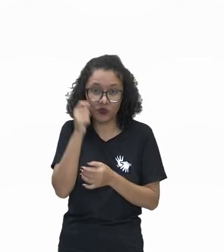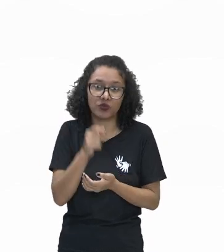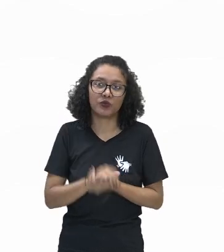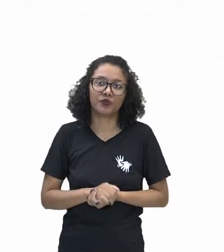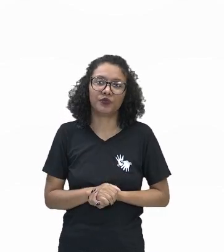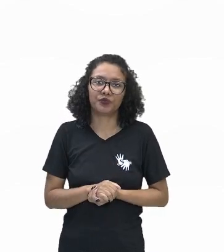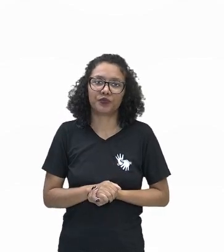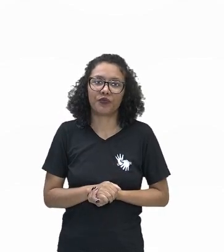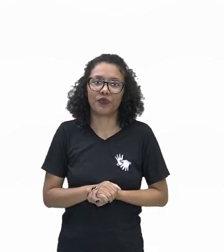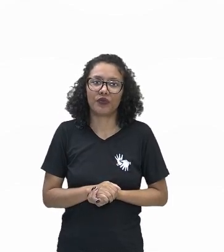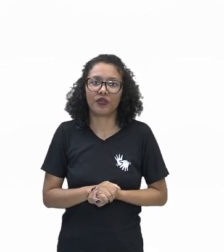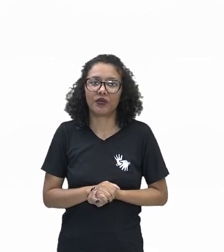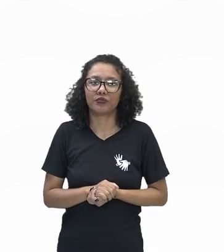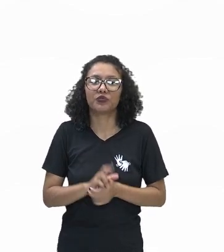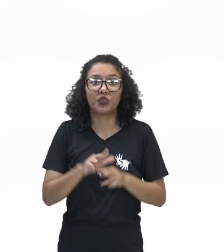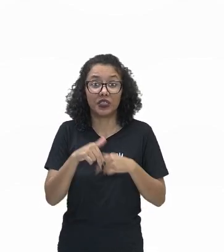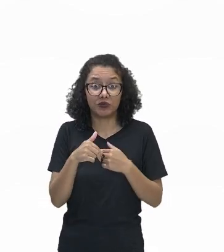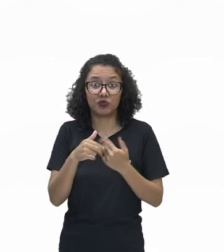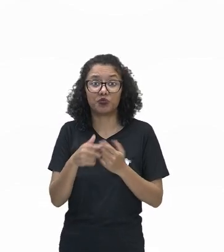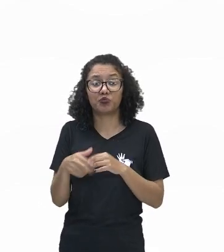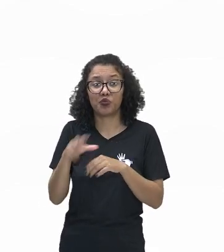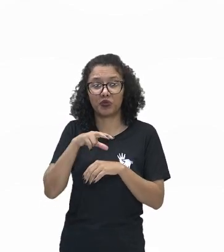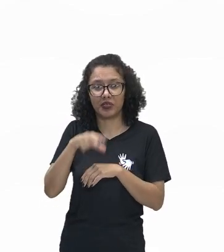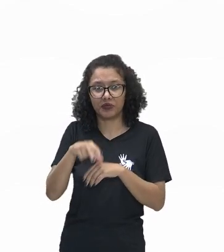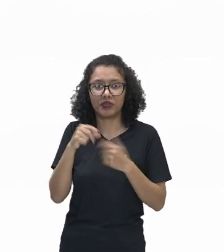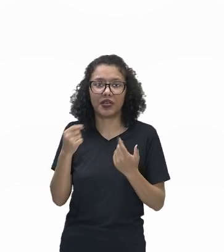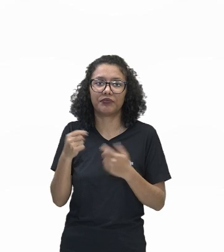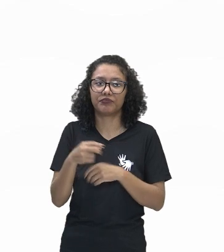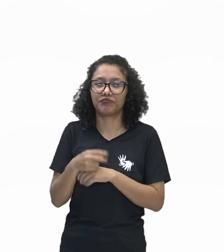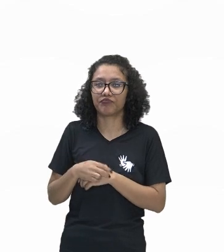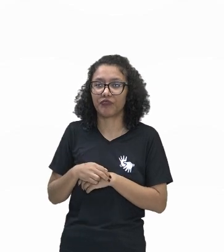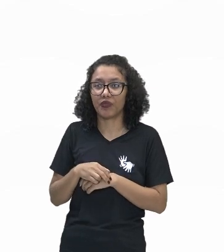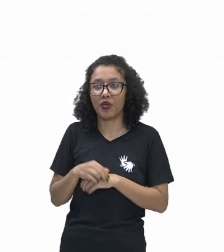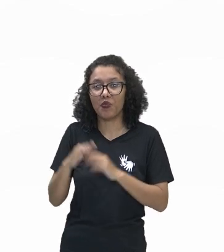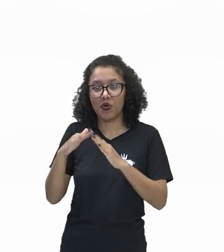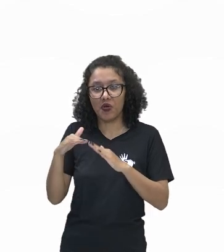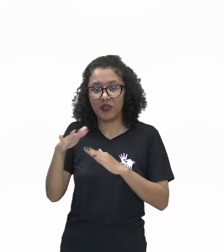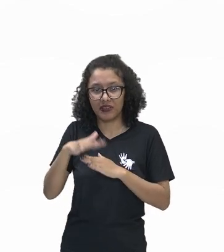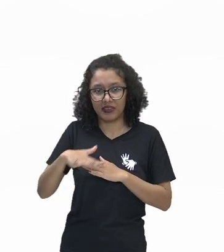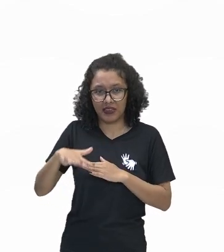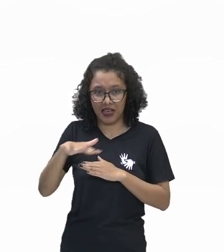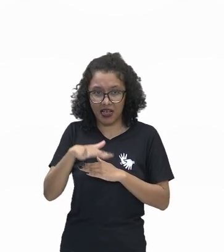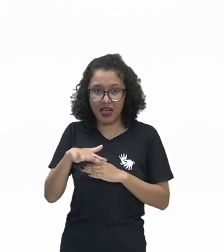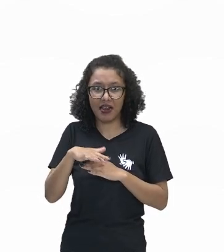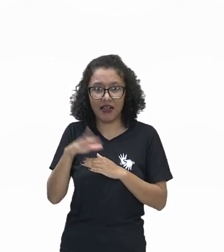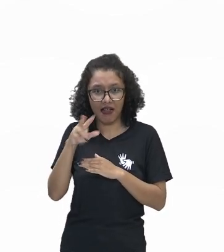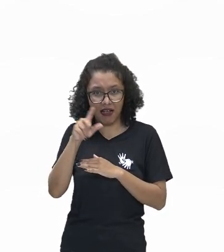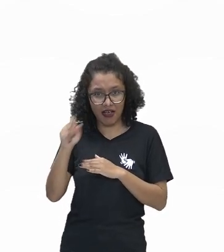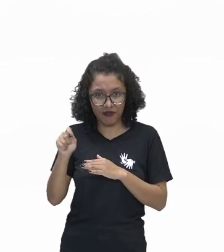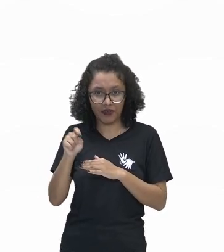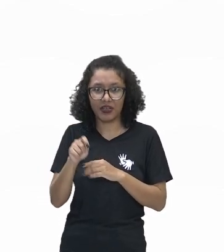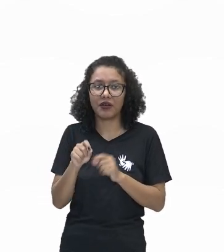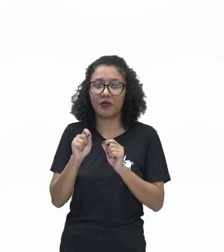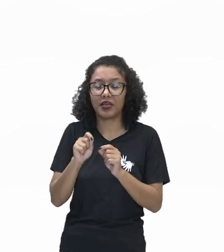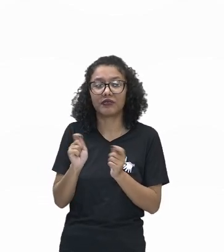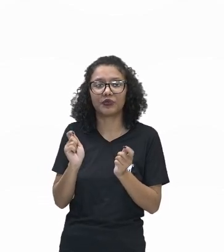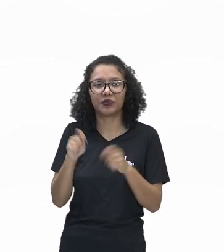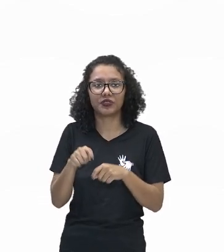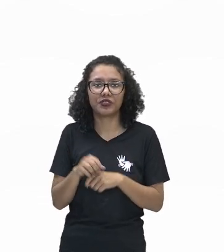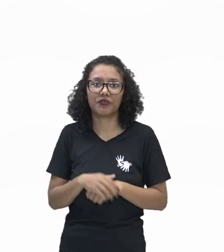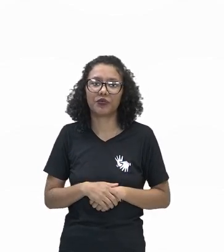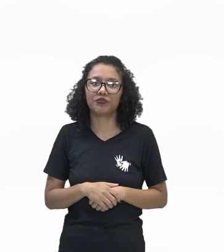ocuparam regiões africanas que serviriam de entreposto para o tráfico de pessoas escravizadas. E aí a